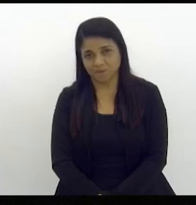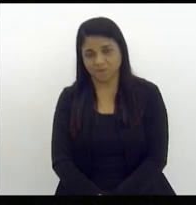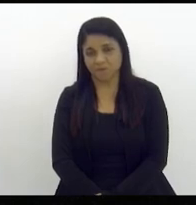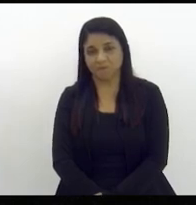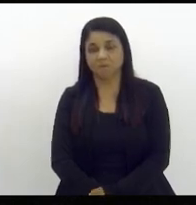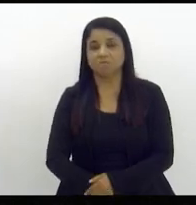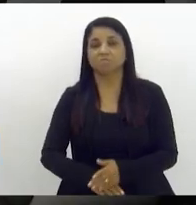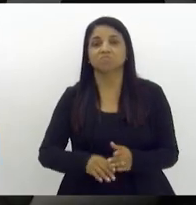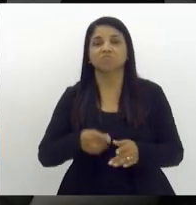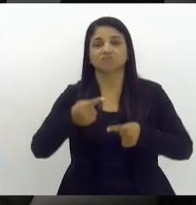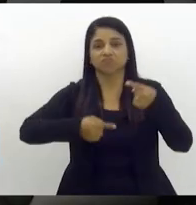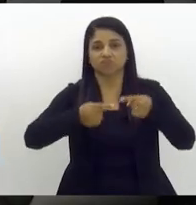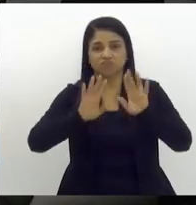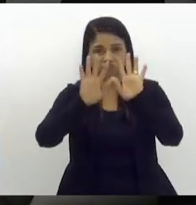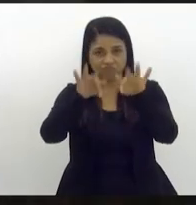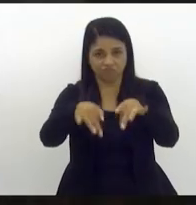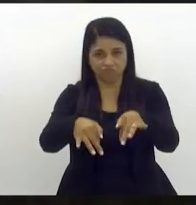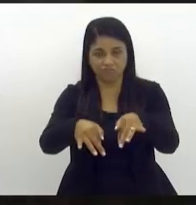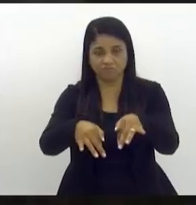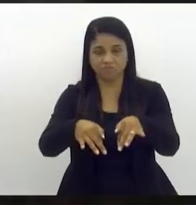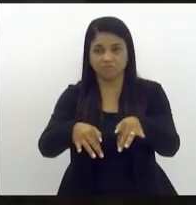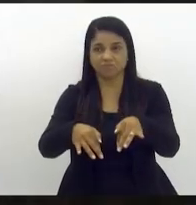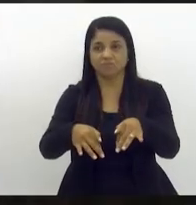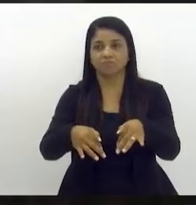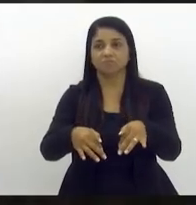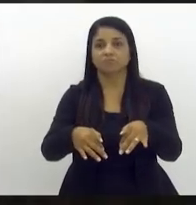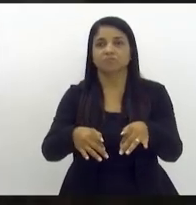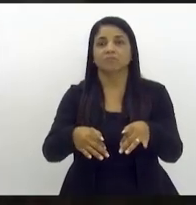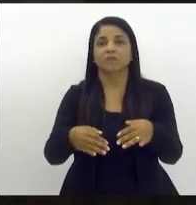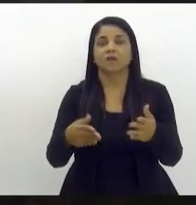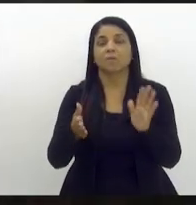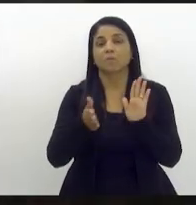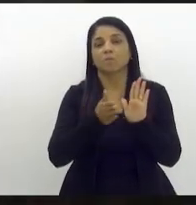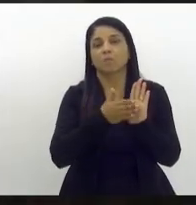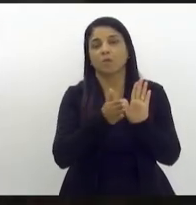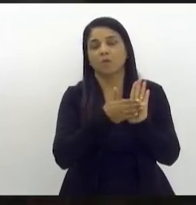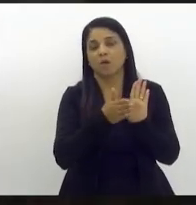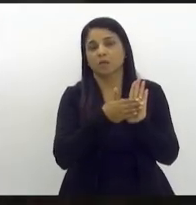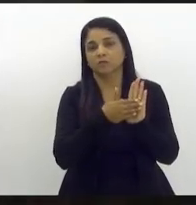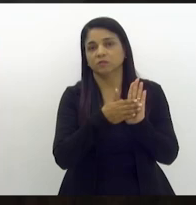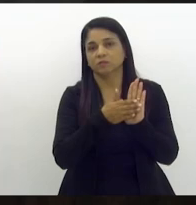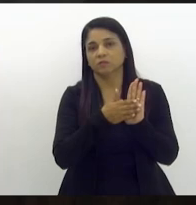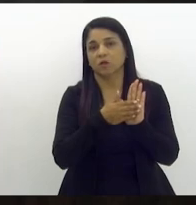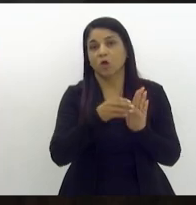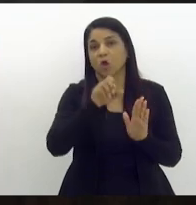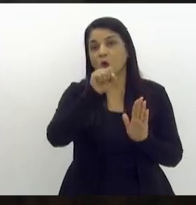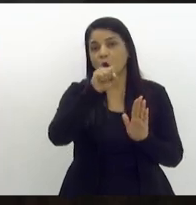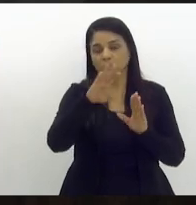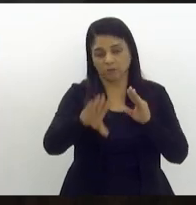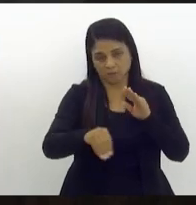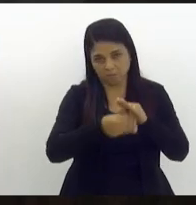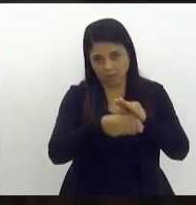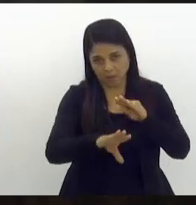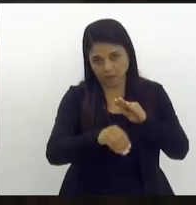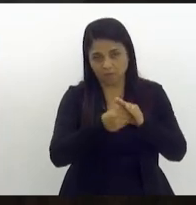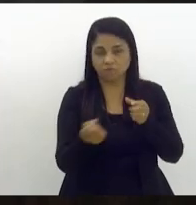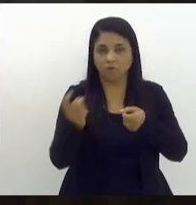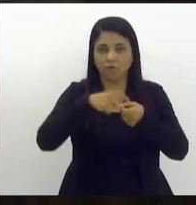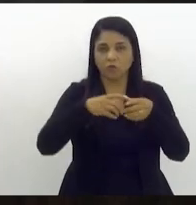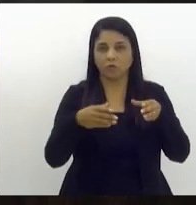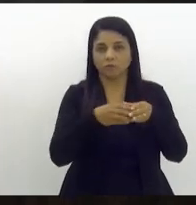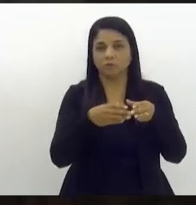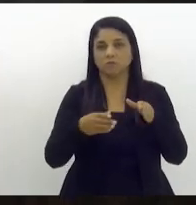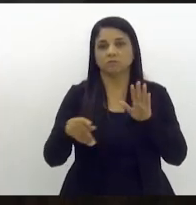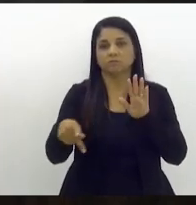Não havendo mais quem queira discutir, encerrada a discussão. A presente proposta recebeu 8 emendas e retorna às comissões. Anuncio,